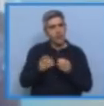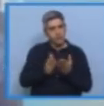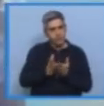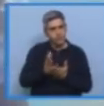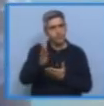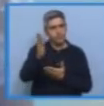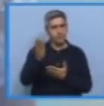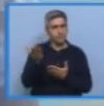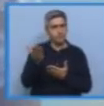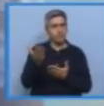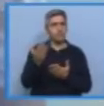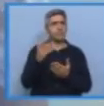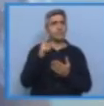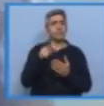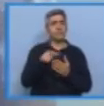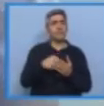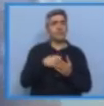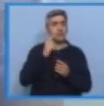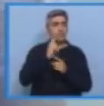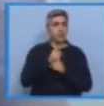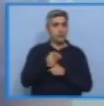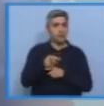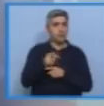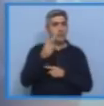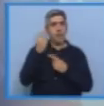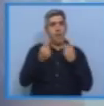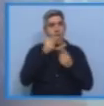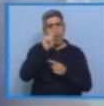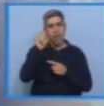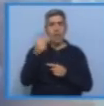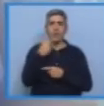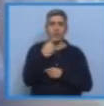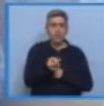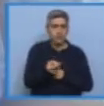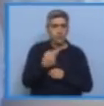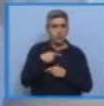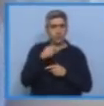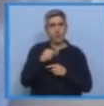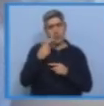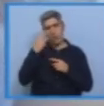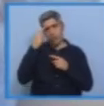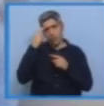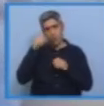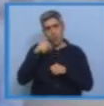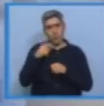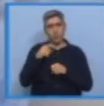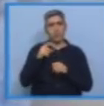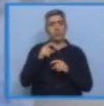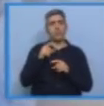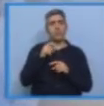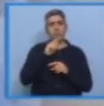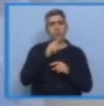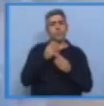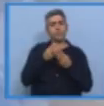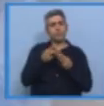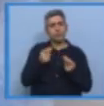Porque, aliás, até neste sentido, algumas que dizem, e eu também estou convencido disso, nós podemos aliviar